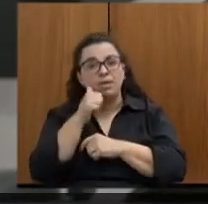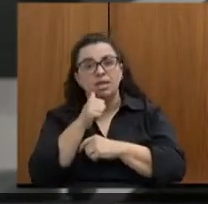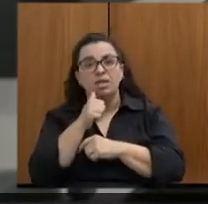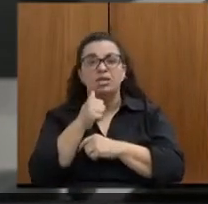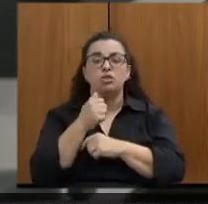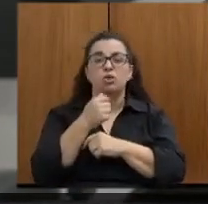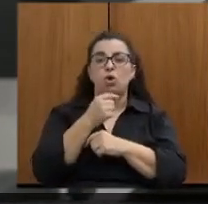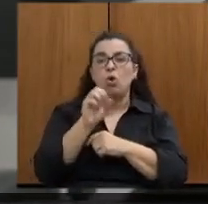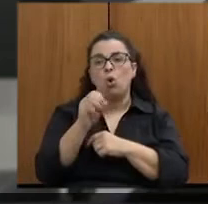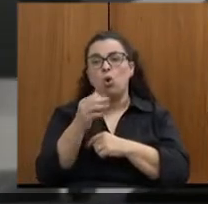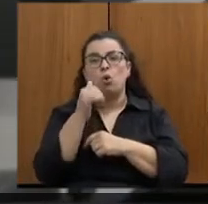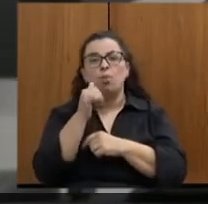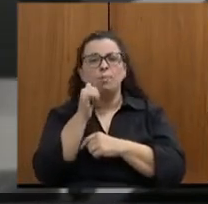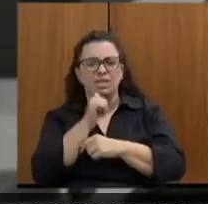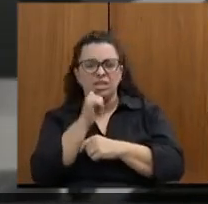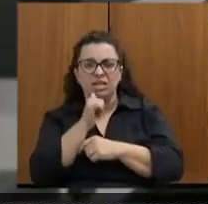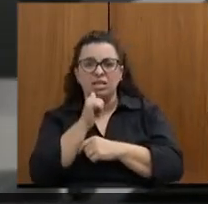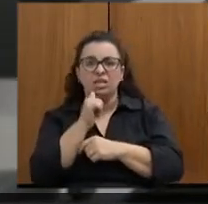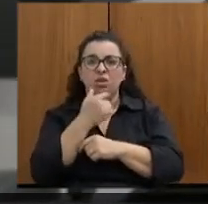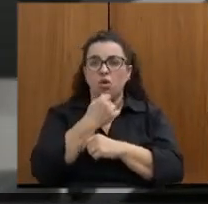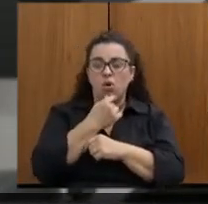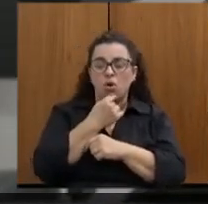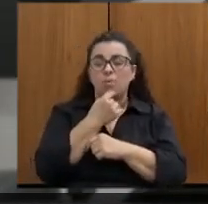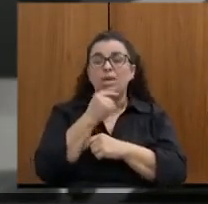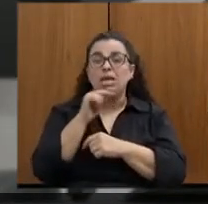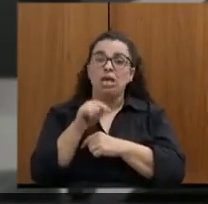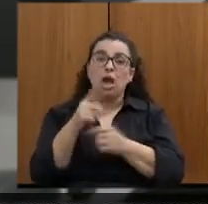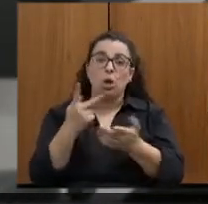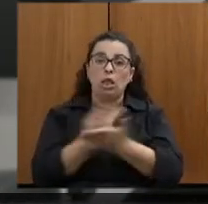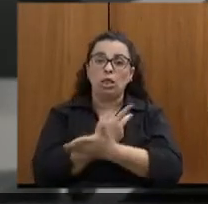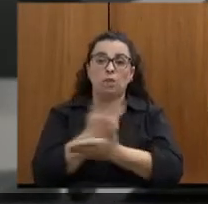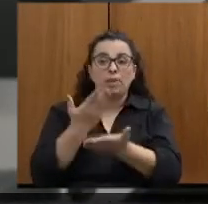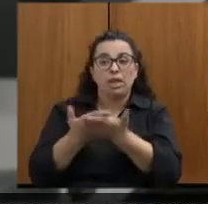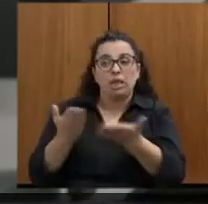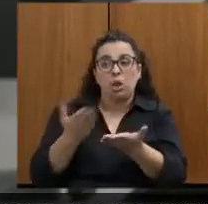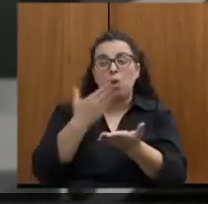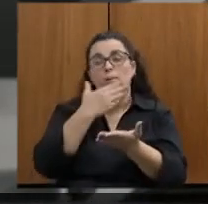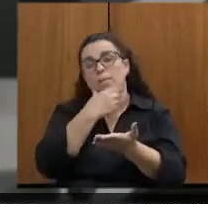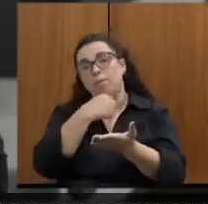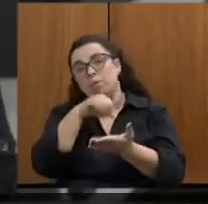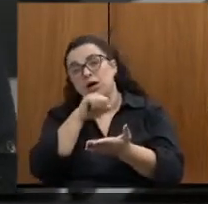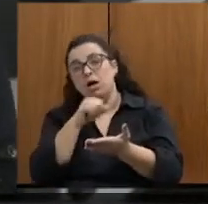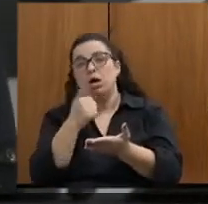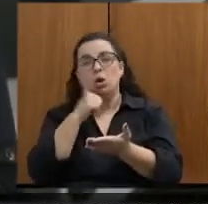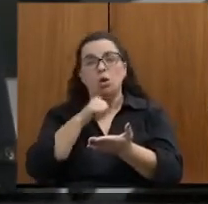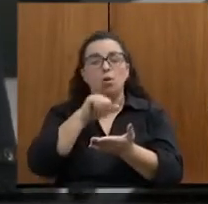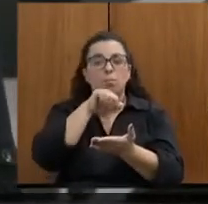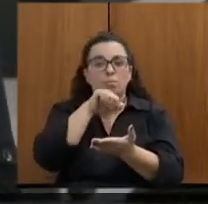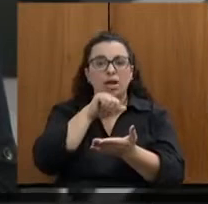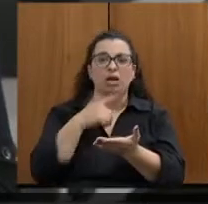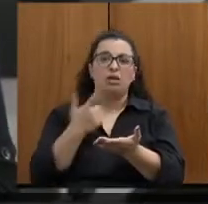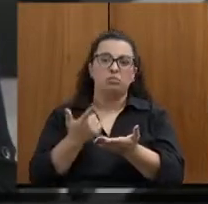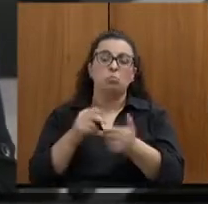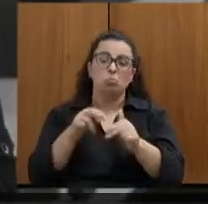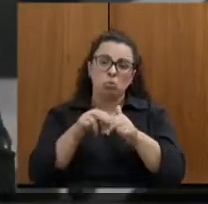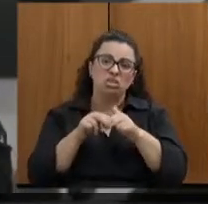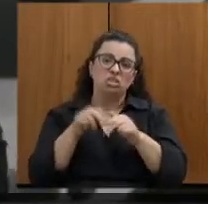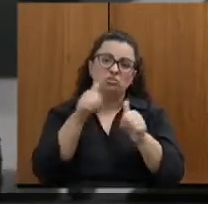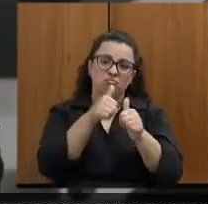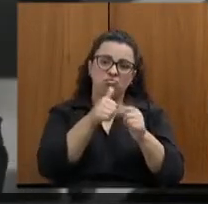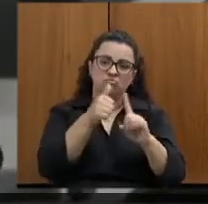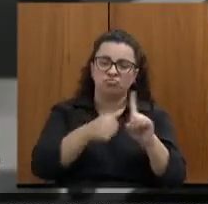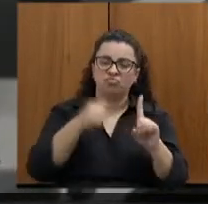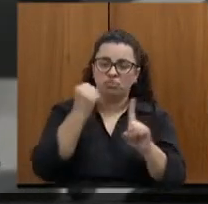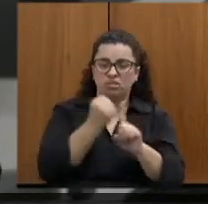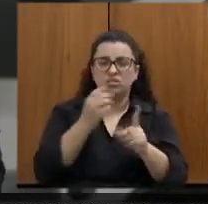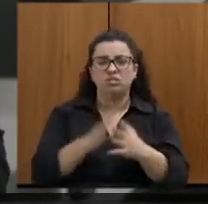aliás, órfãs, né, do feminicídio. E eu queria saber se existe alguma política já pensada no nosso Estado, se o Estado já